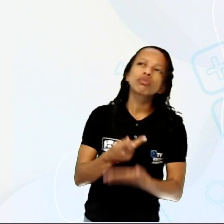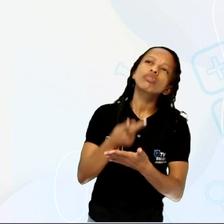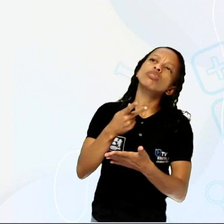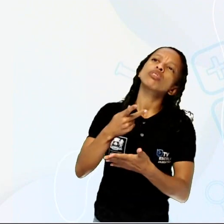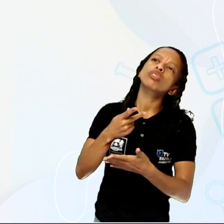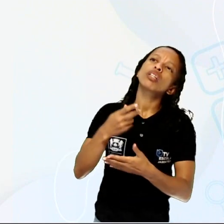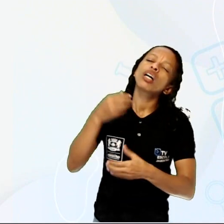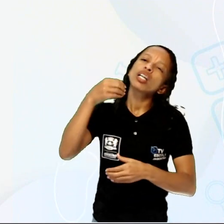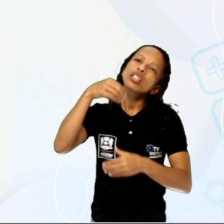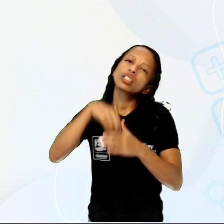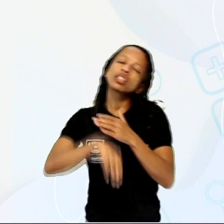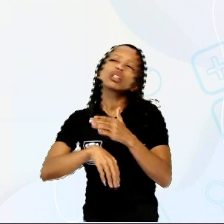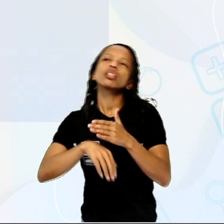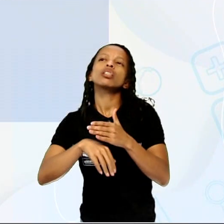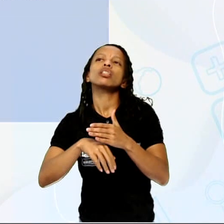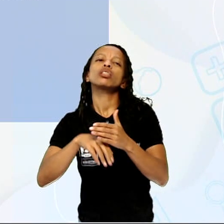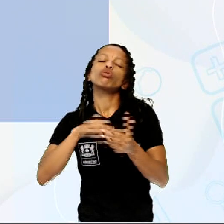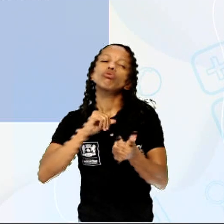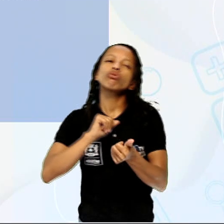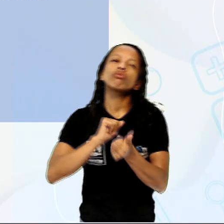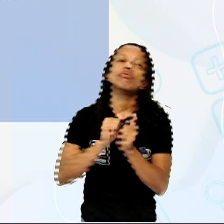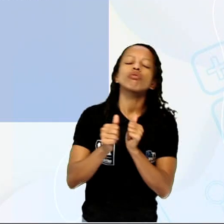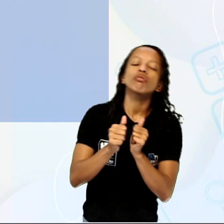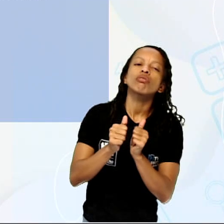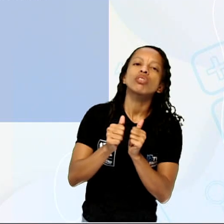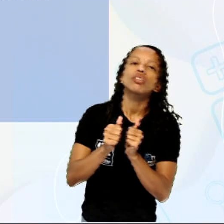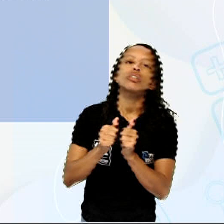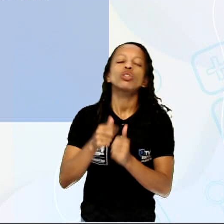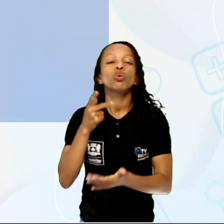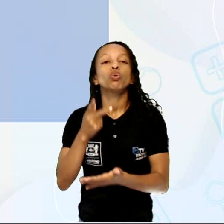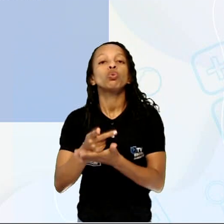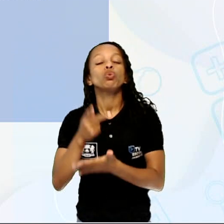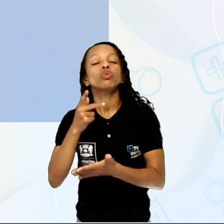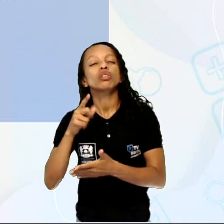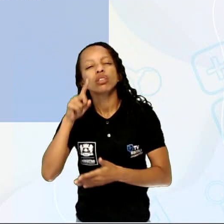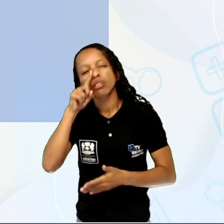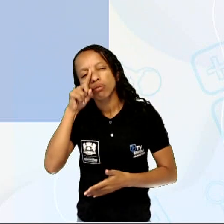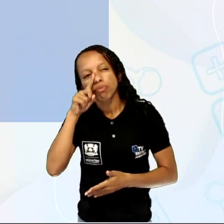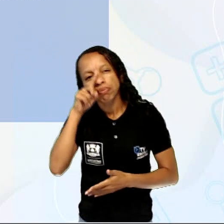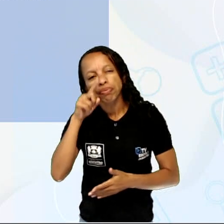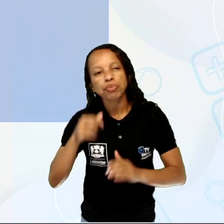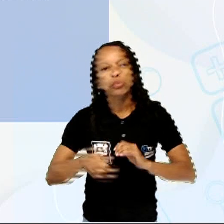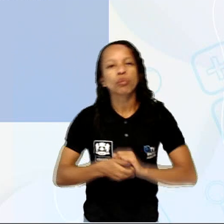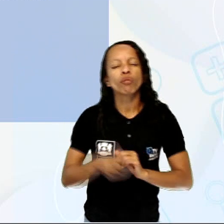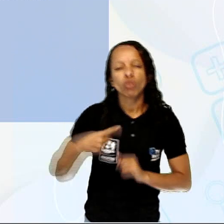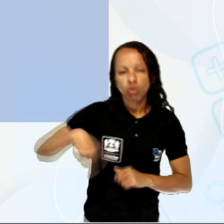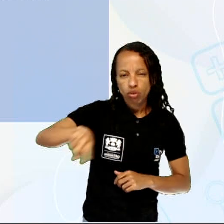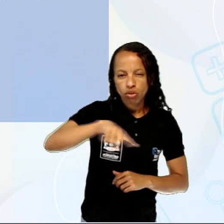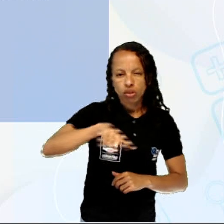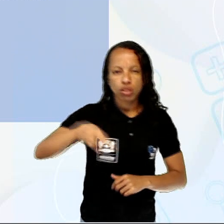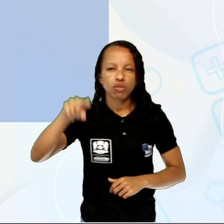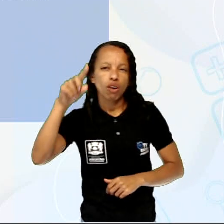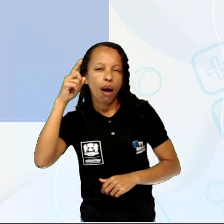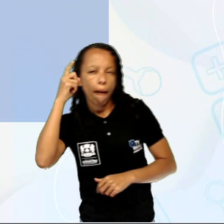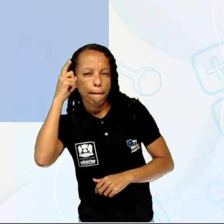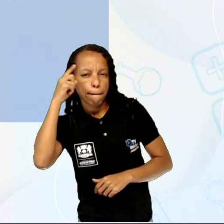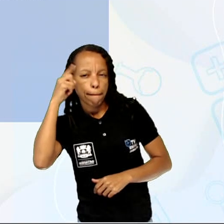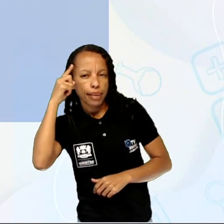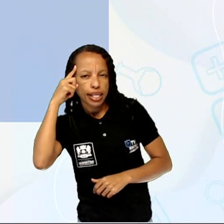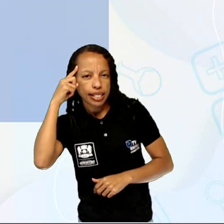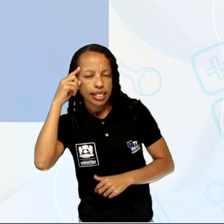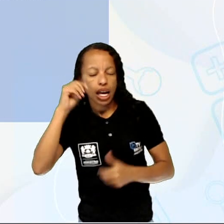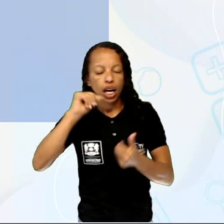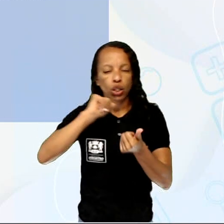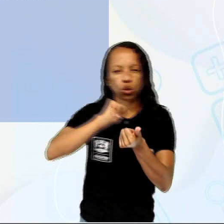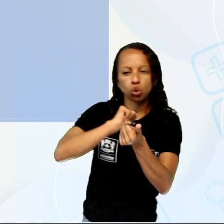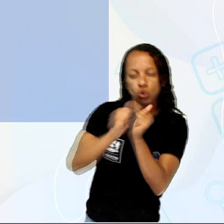um acidente e uma colisão. Você vai pensar em um jogo, um esporte de invasão, principalmente, que é onde acontece bem